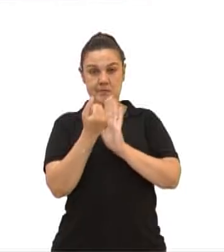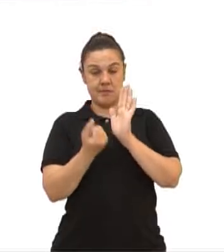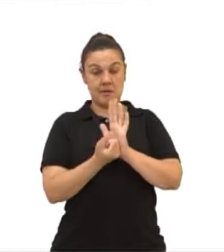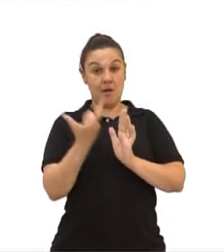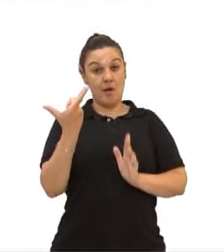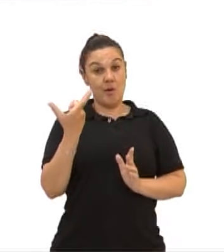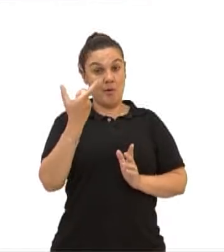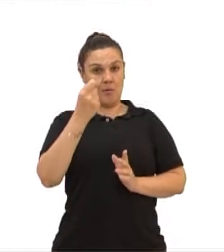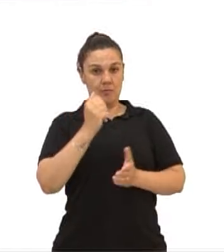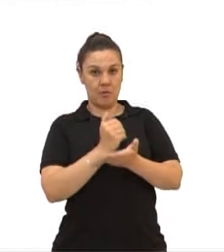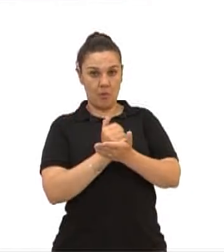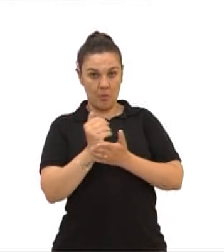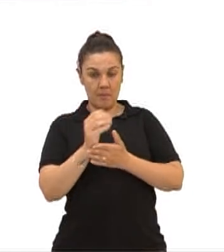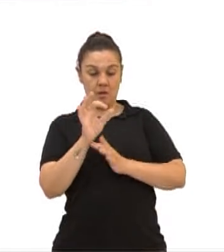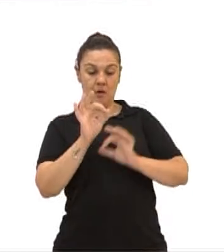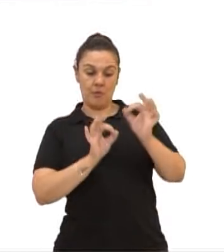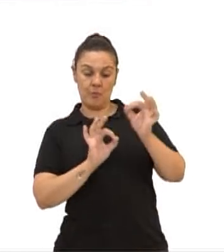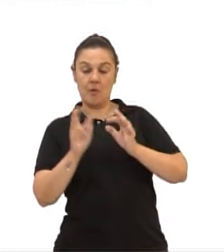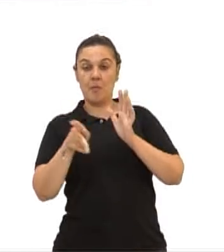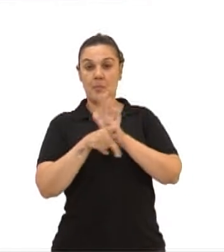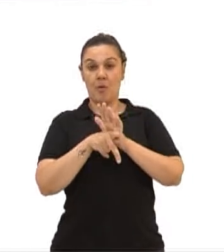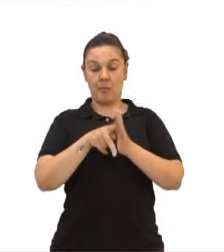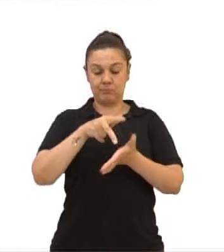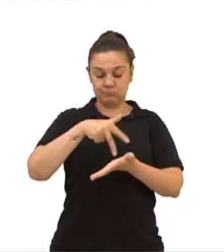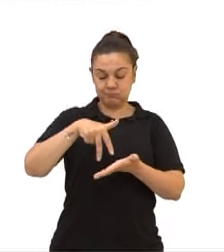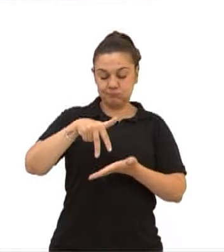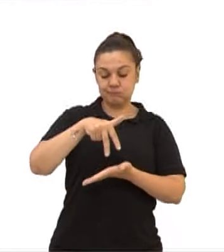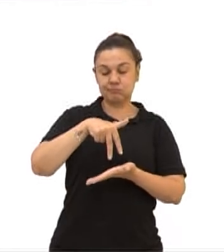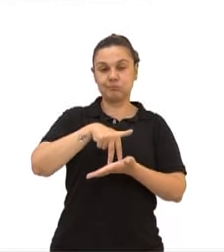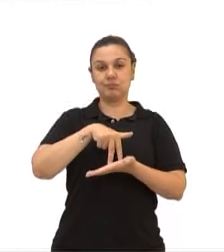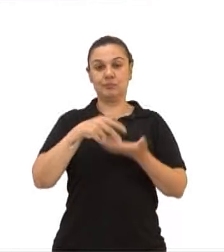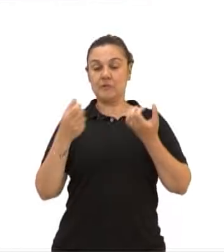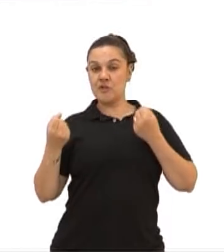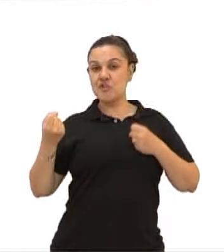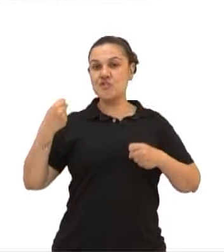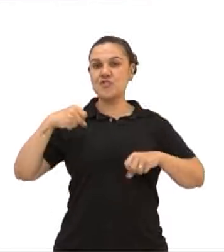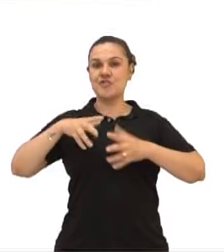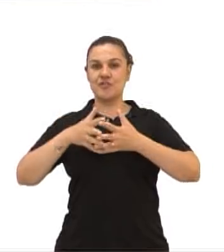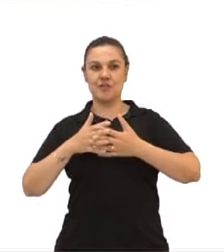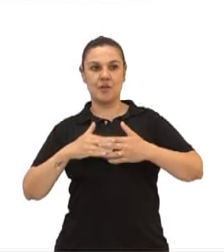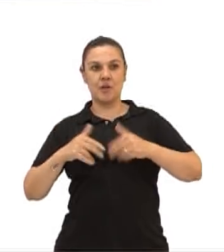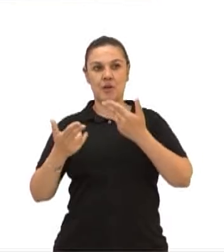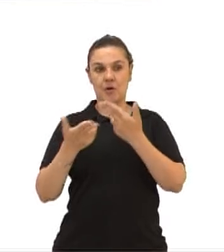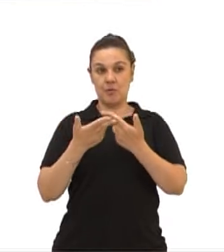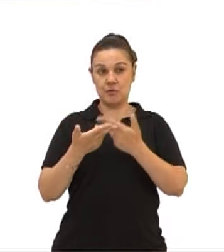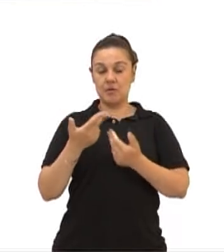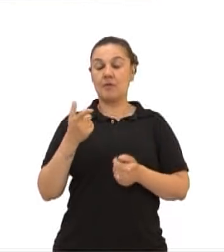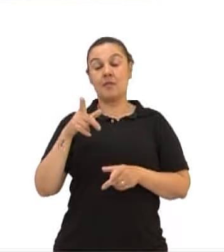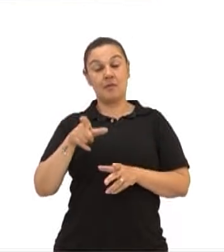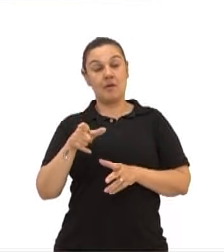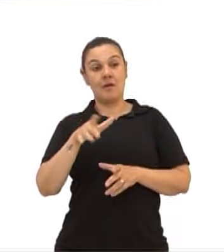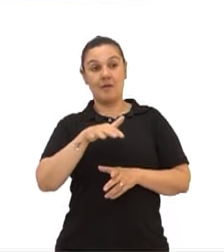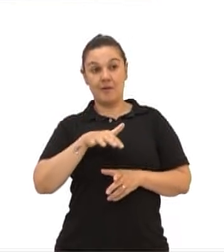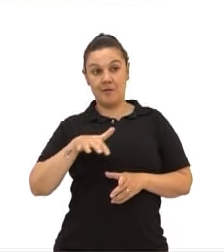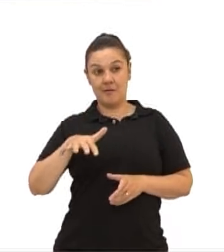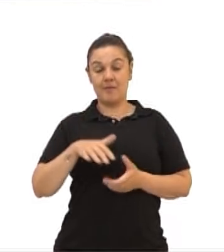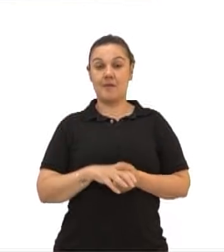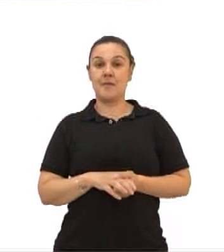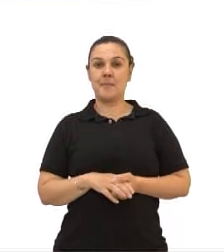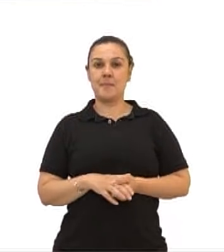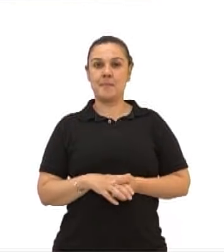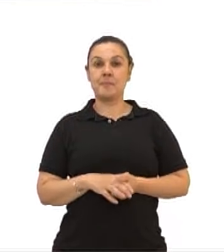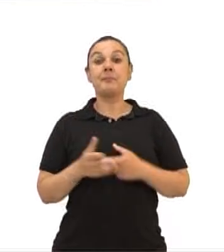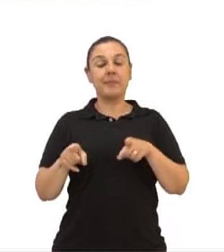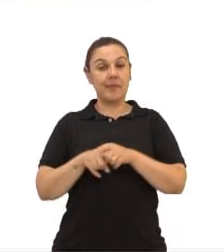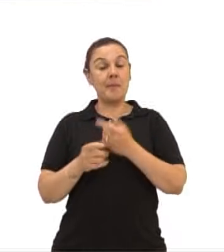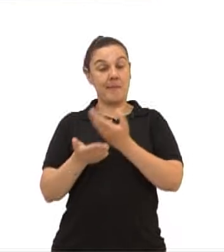XX, surgem os métodos ginásticos. Então, começam a surgir algumas metodologias utilizando a ginástica para inserir